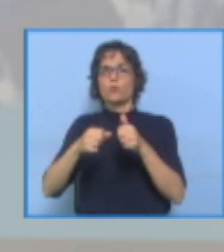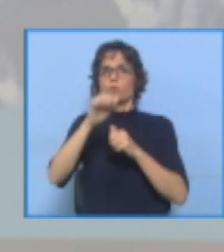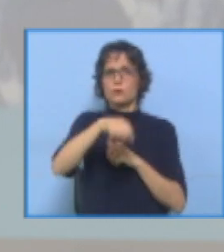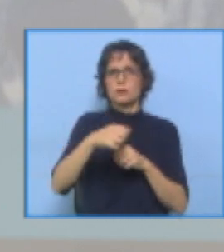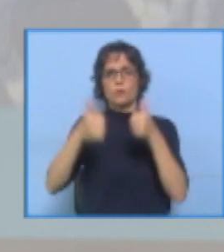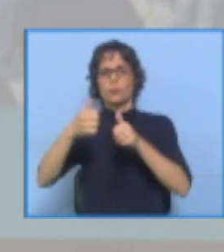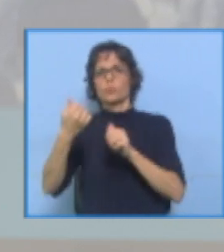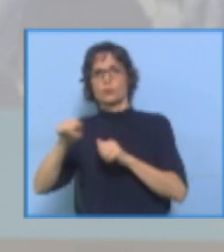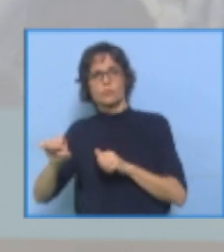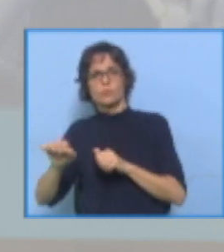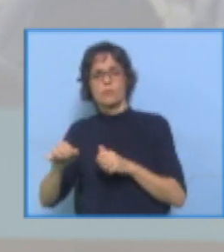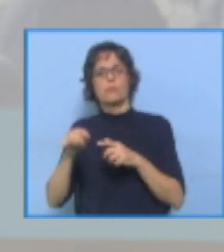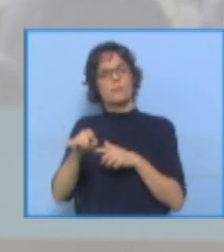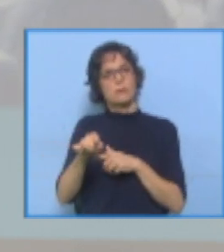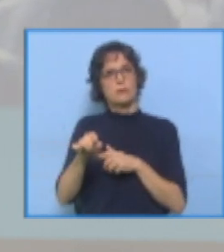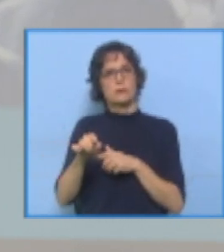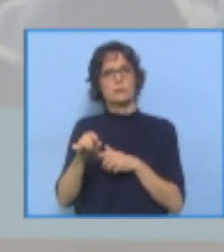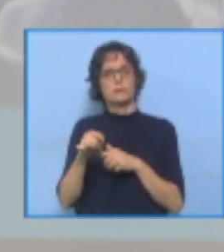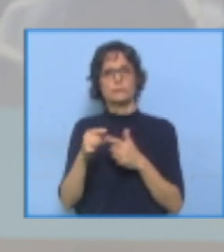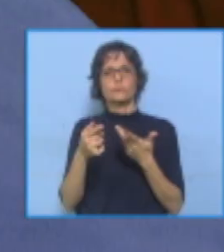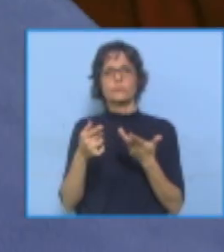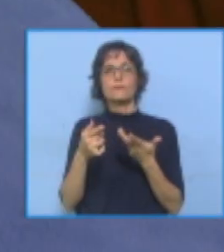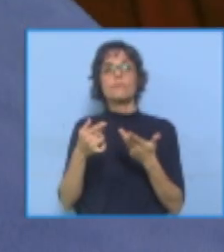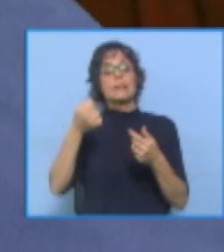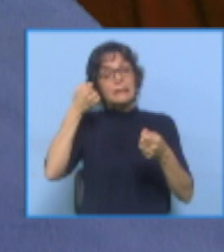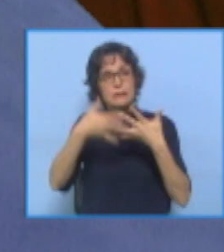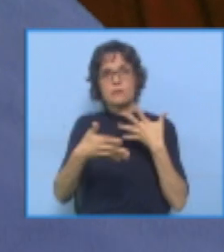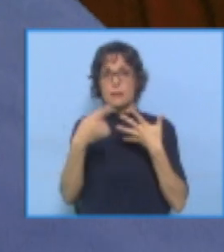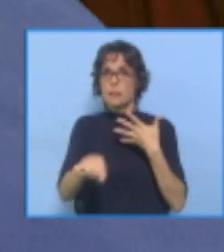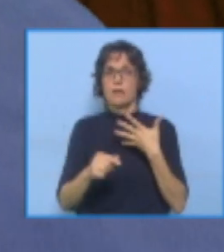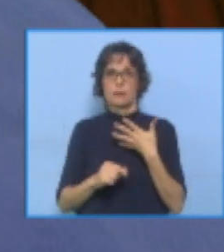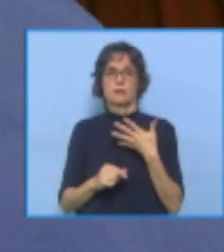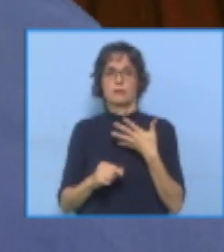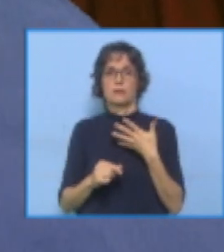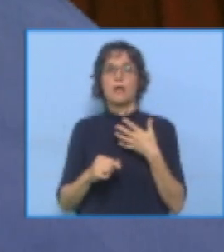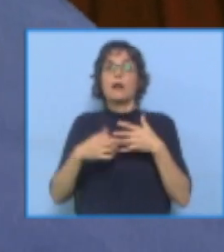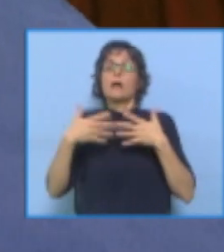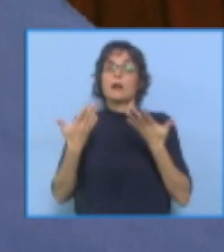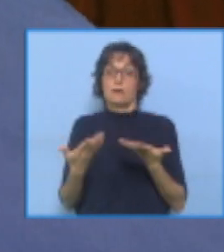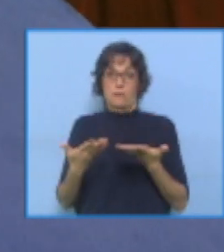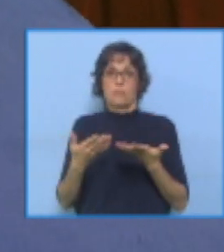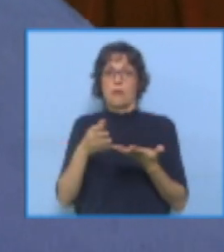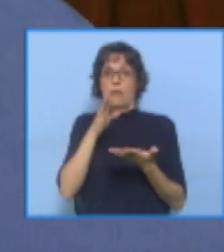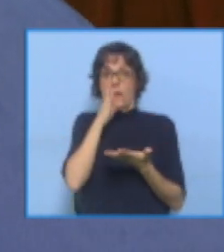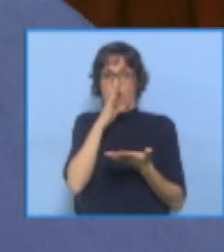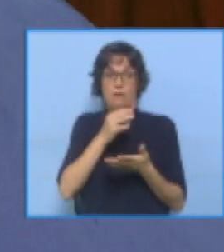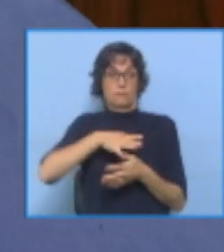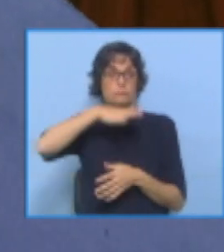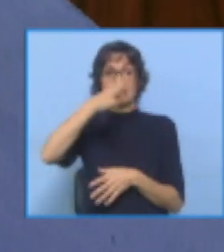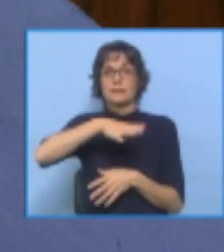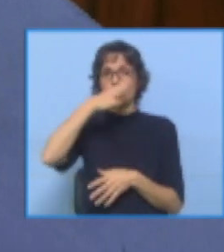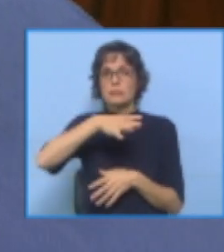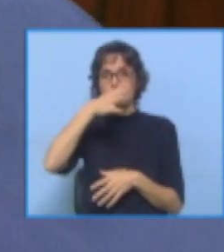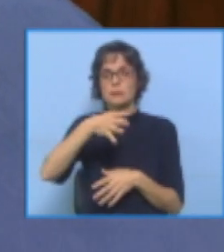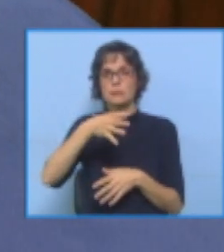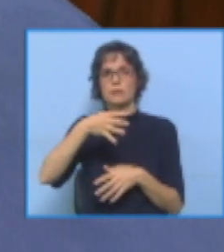concurso. Normalmente significa que houve transparência. Quando a explicação remete para uma série de